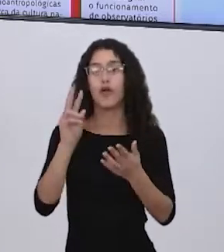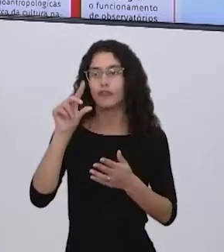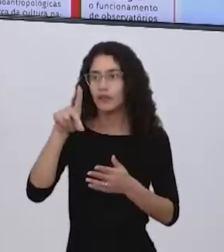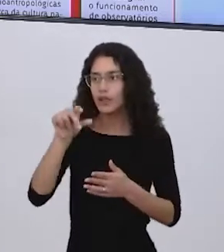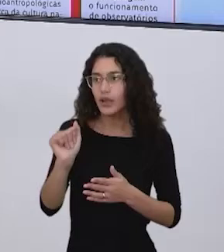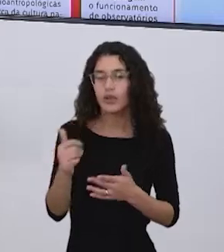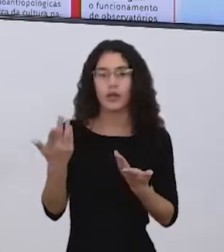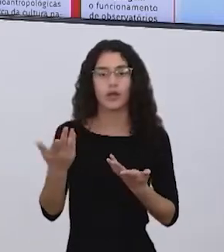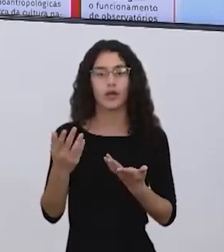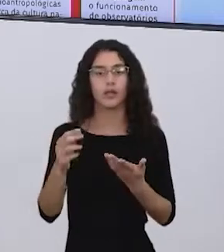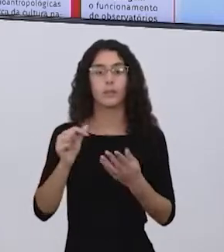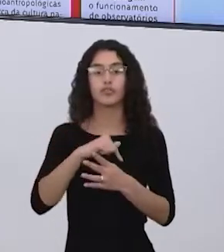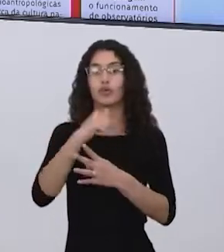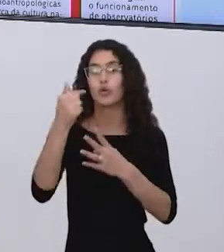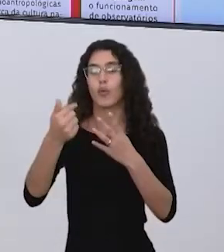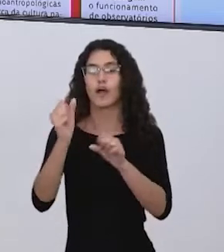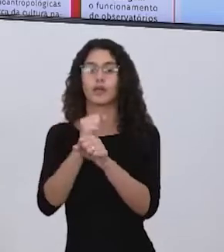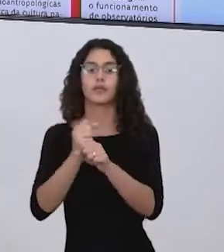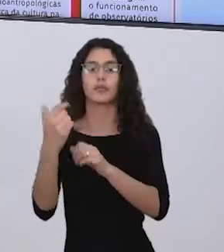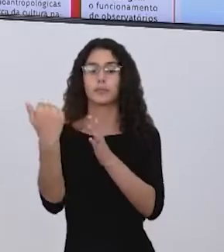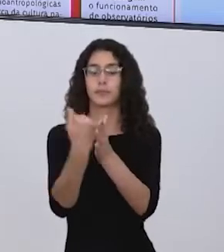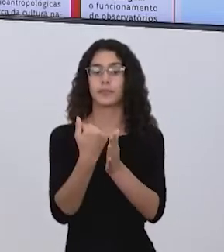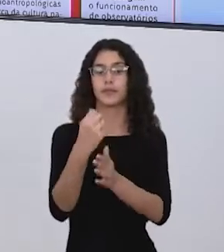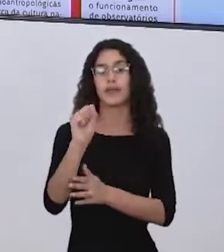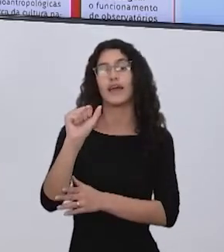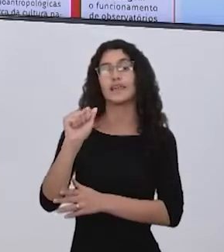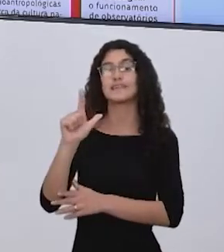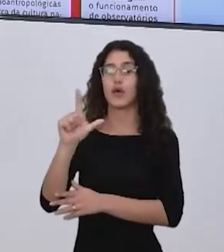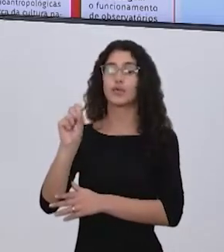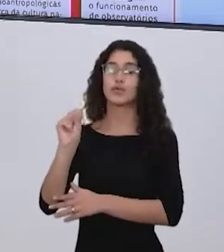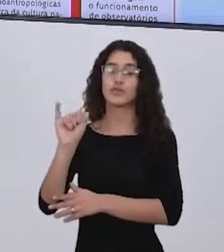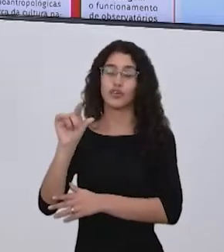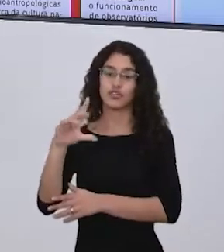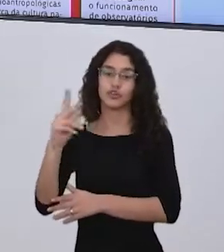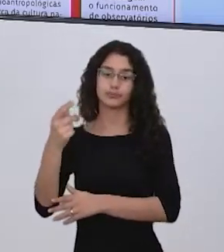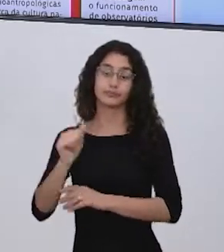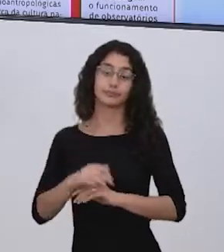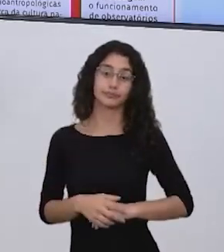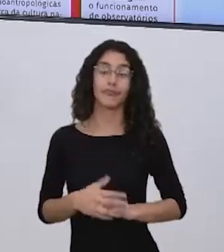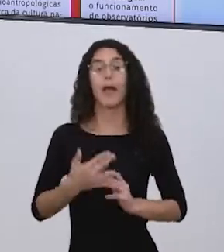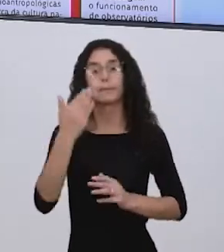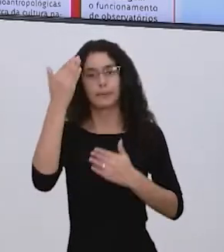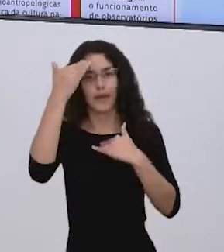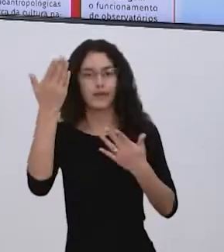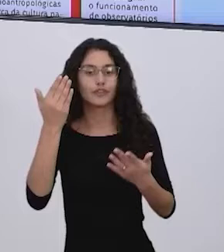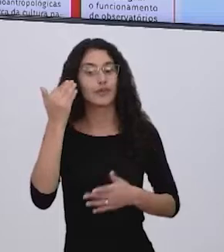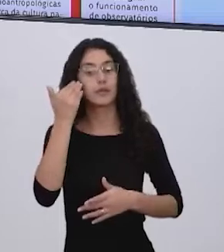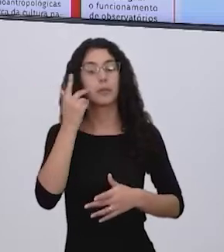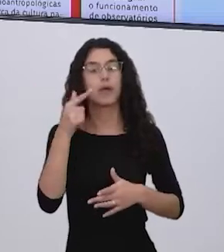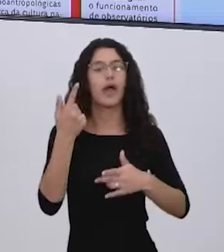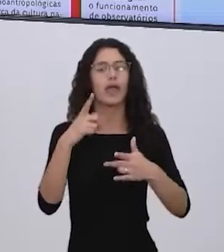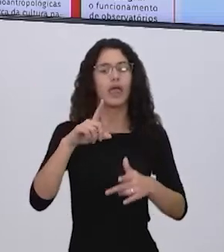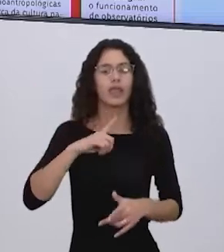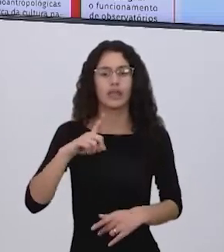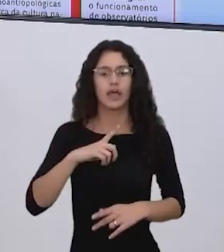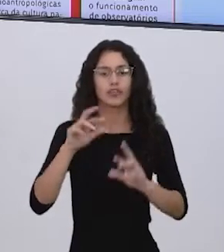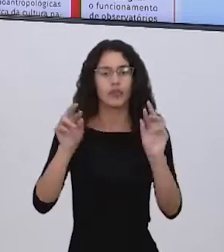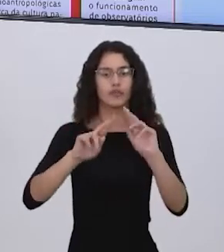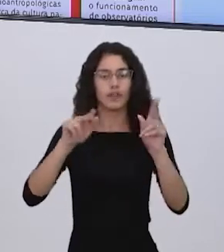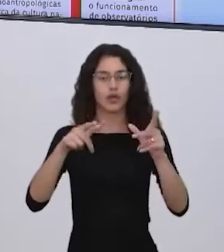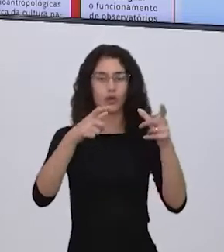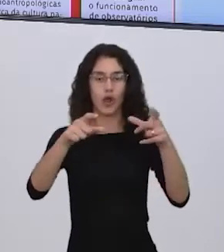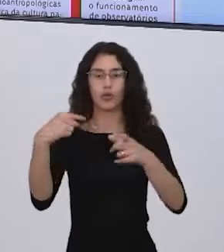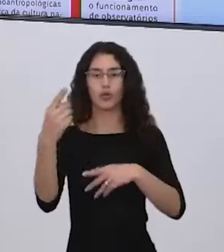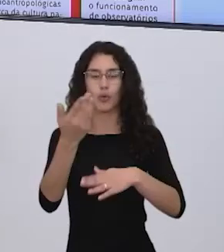naquelas, tal, depois de 4 anos alguém veio e olhou e falou, não, é salsicha. Eu falei, obrigada, né? Mas é uma questão de que, indiferente da